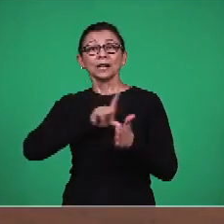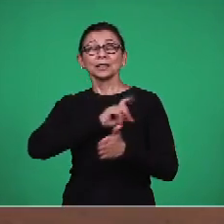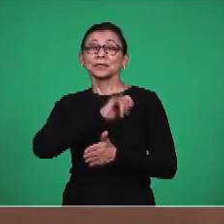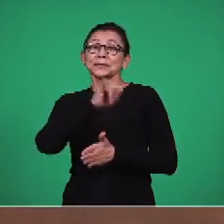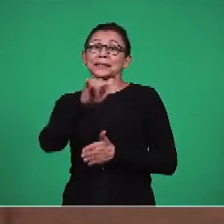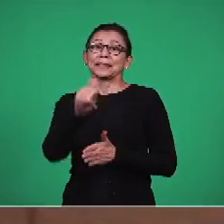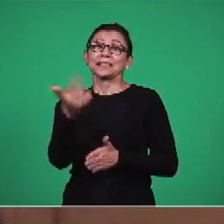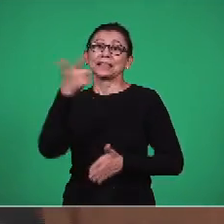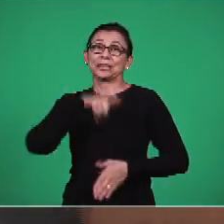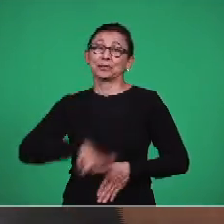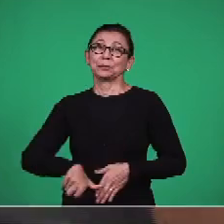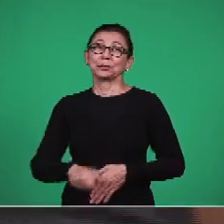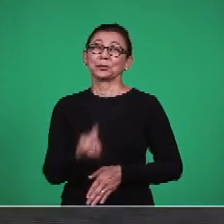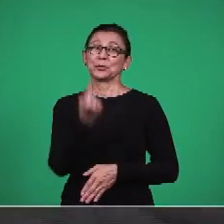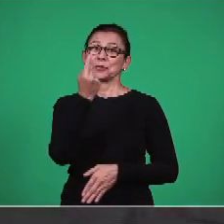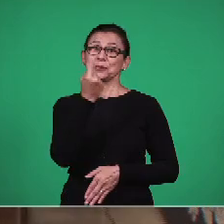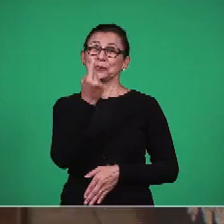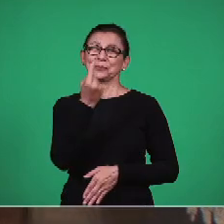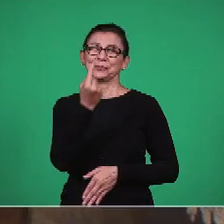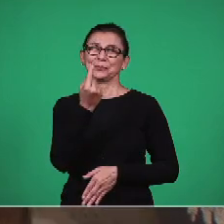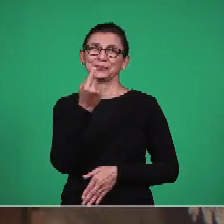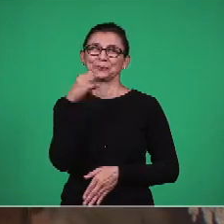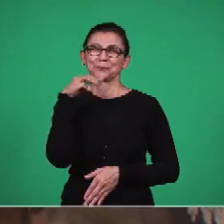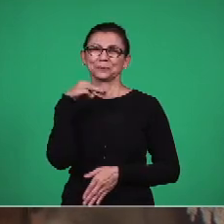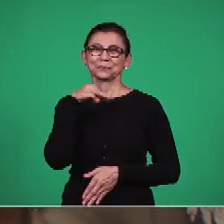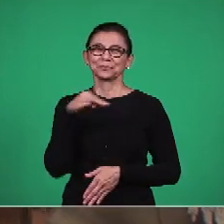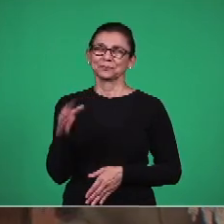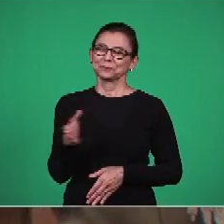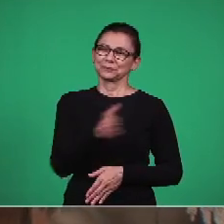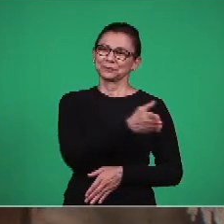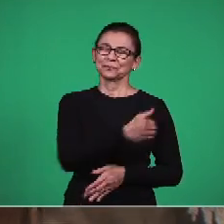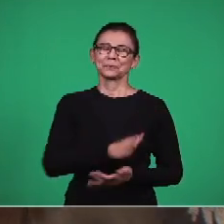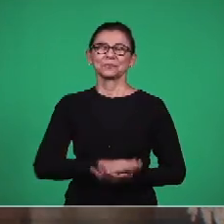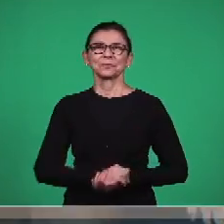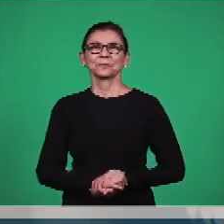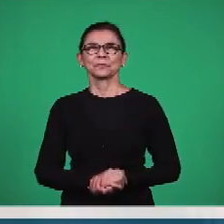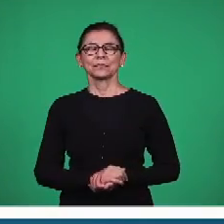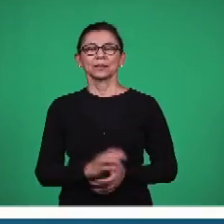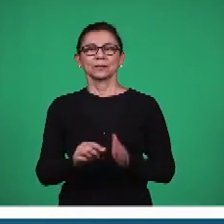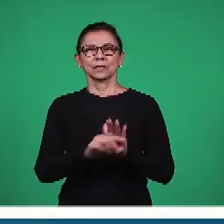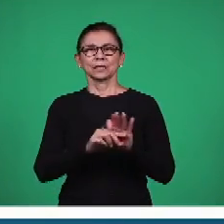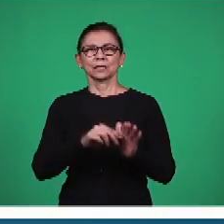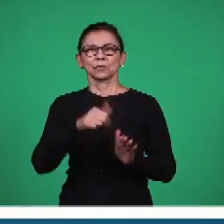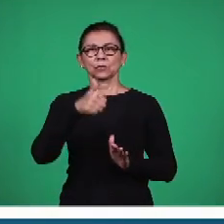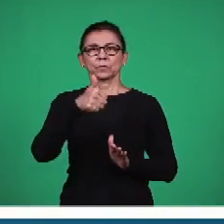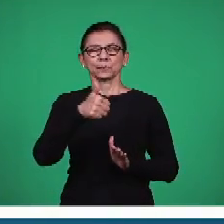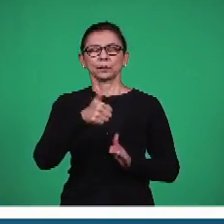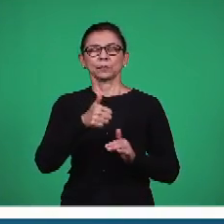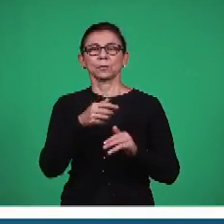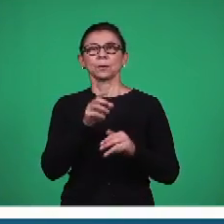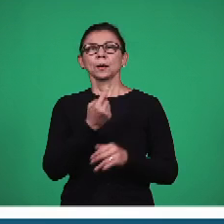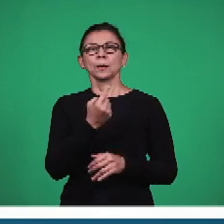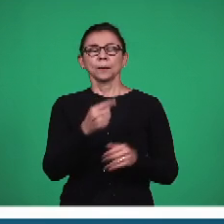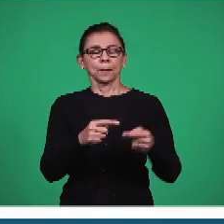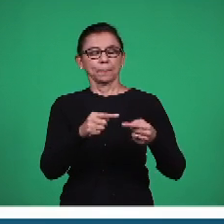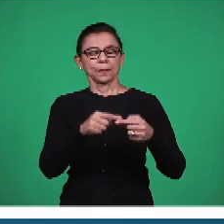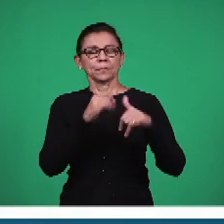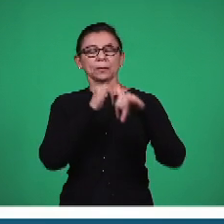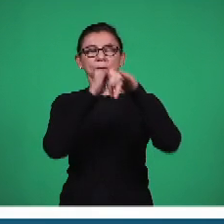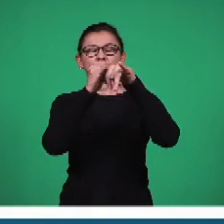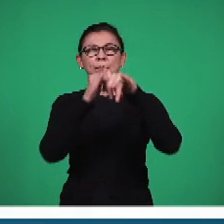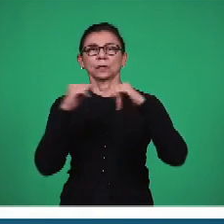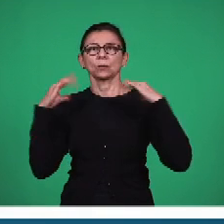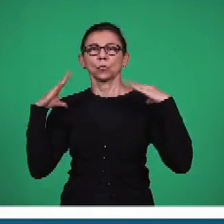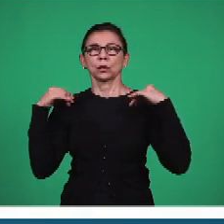1 minuto. É isso mesmo. Bom, vamos lá. Então, o primeiro versículo aqui da primeira trombeta. E o primeiro anjo tocou a sua trombeta